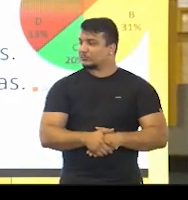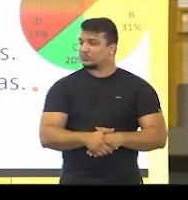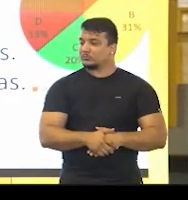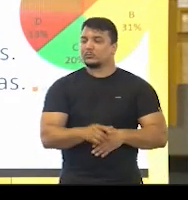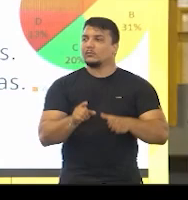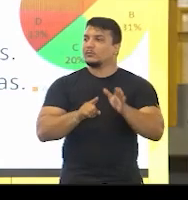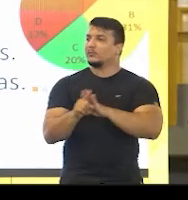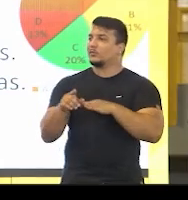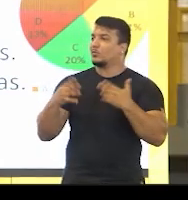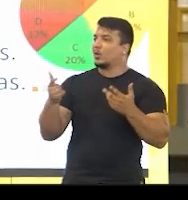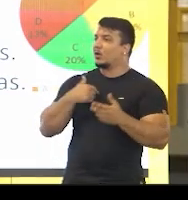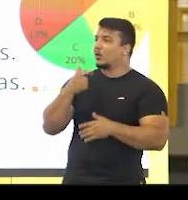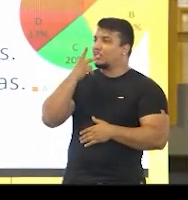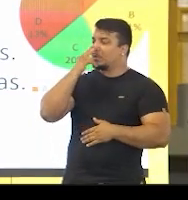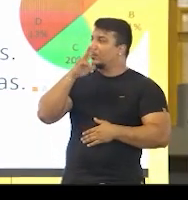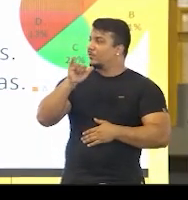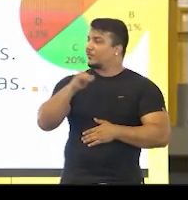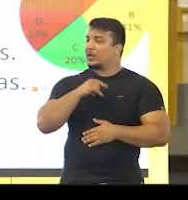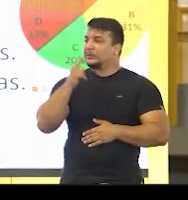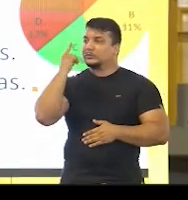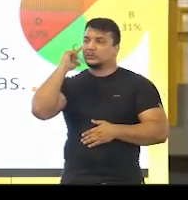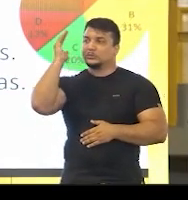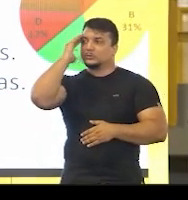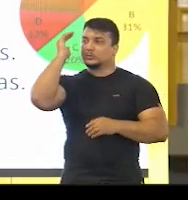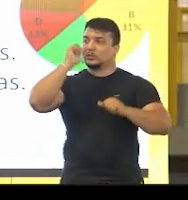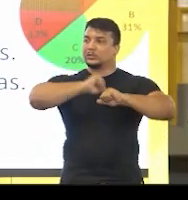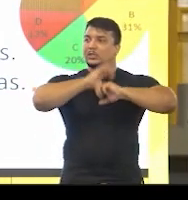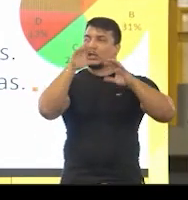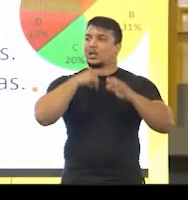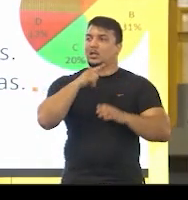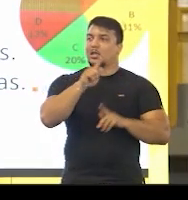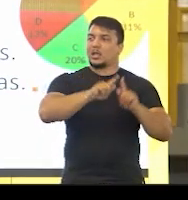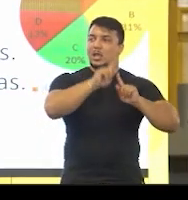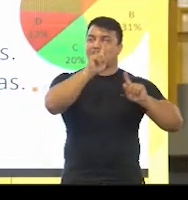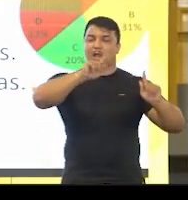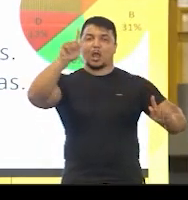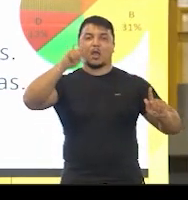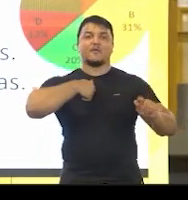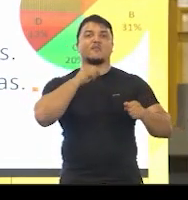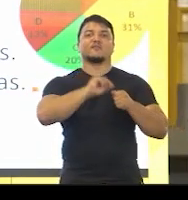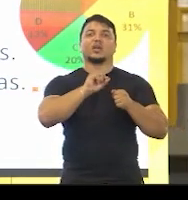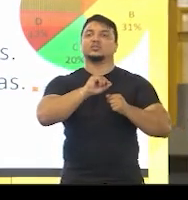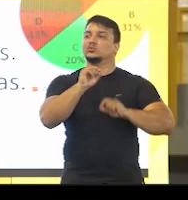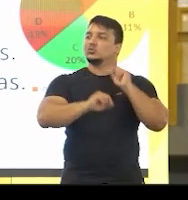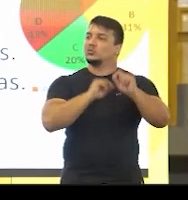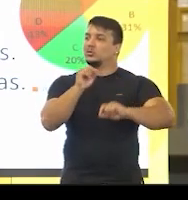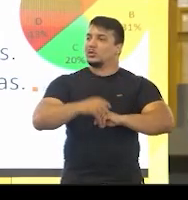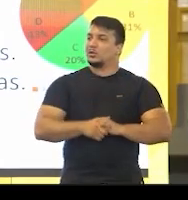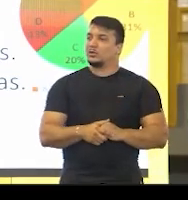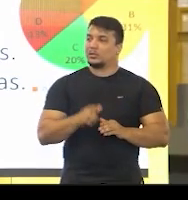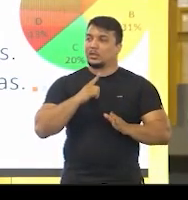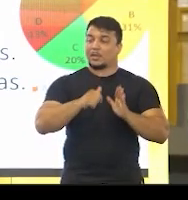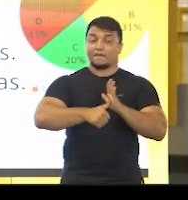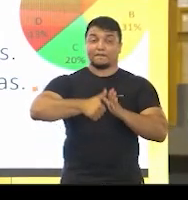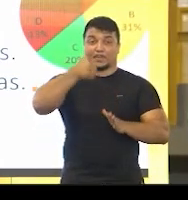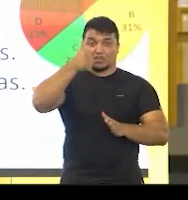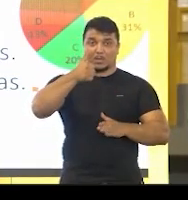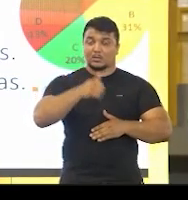E essa daqui, GG, quando eu pegar uma interpretação dessa de gráfico, o que é que eu vou fazer? Primeira